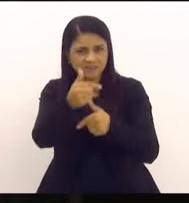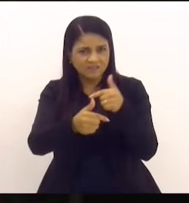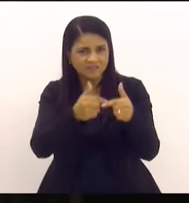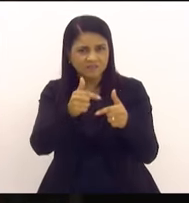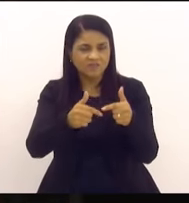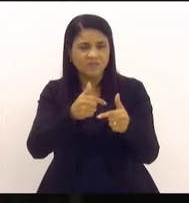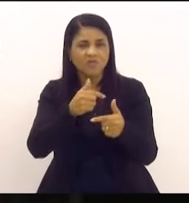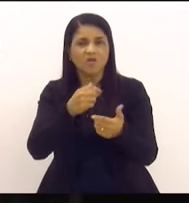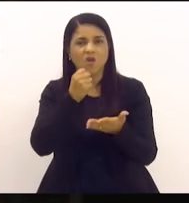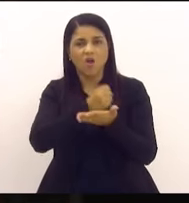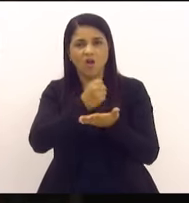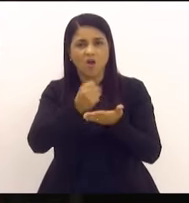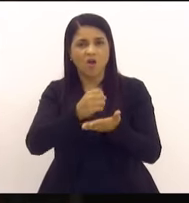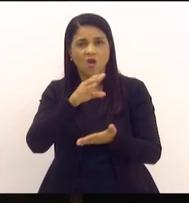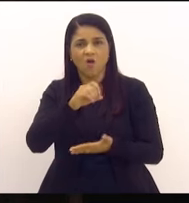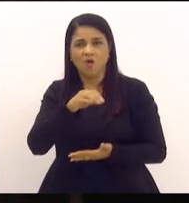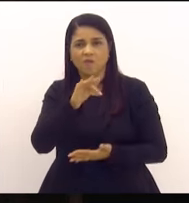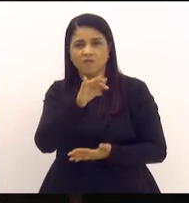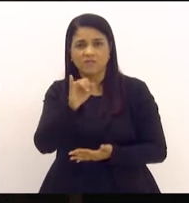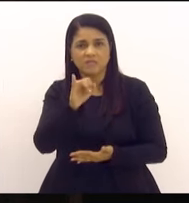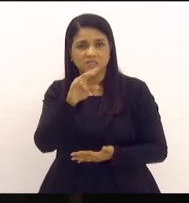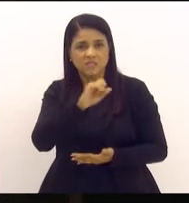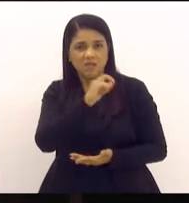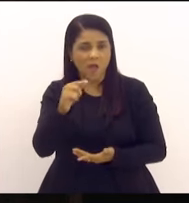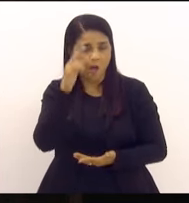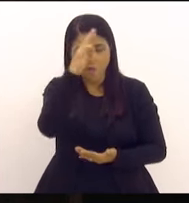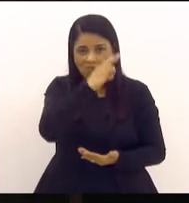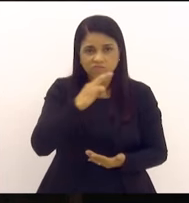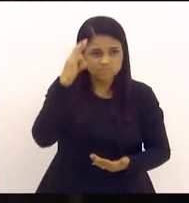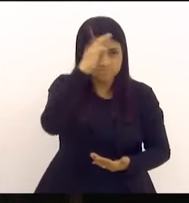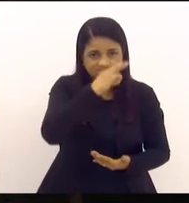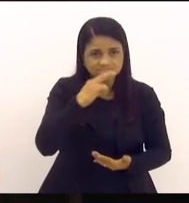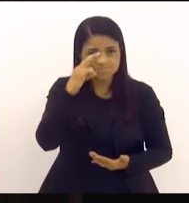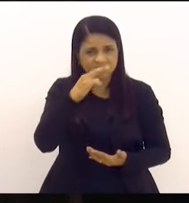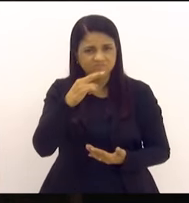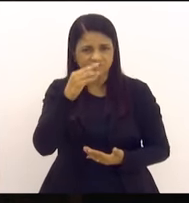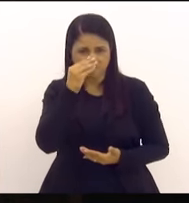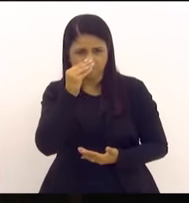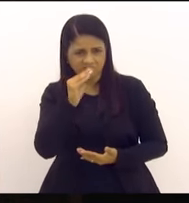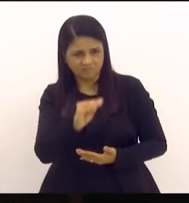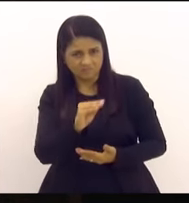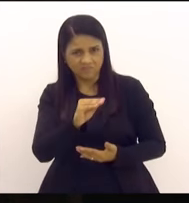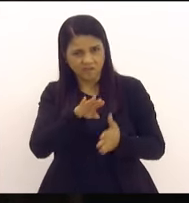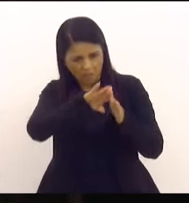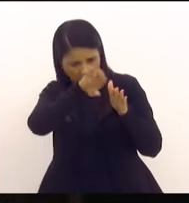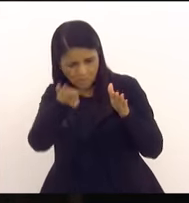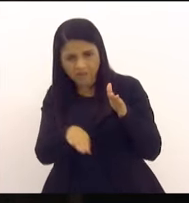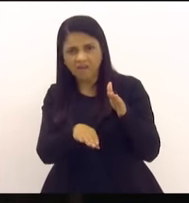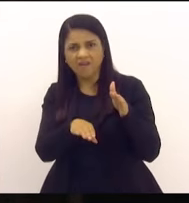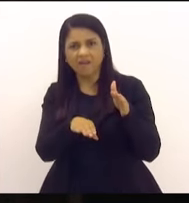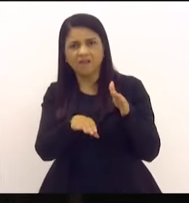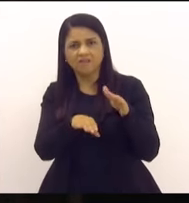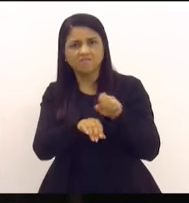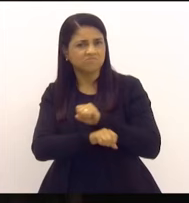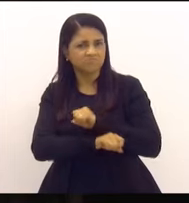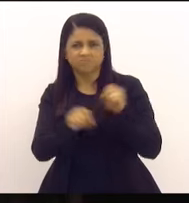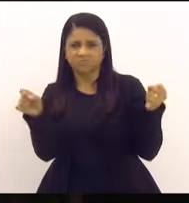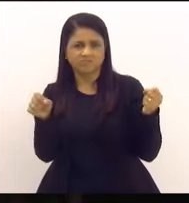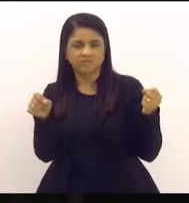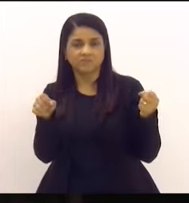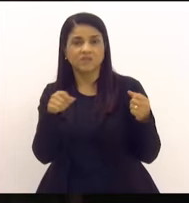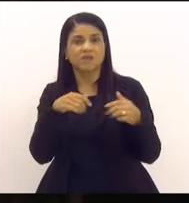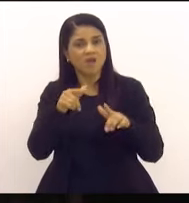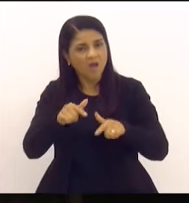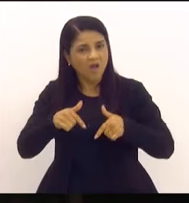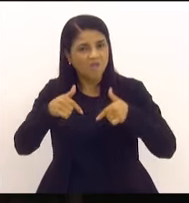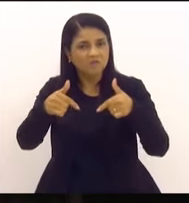cartório, como investigador, não pode ser relegado a um segundo plano. A função